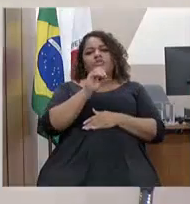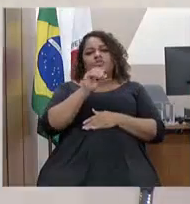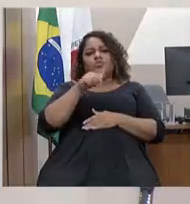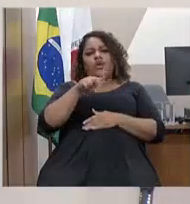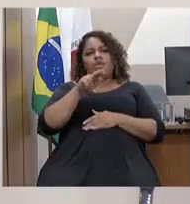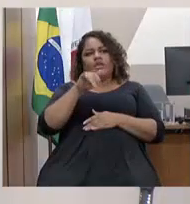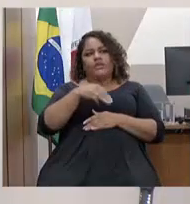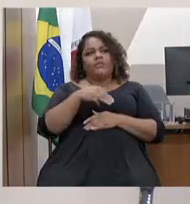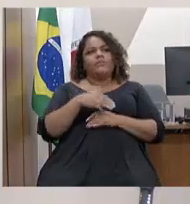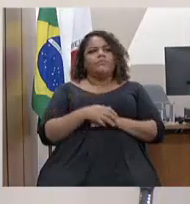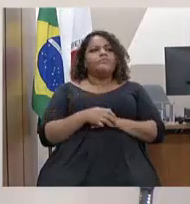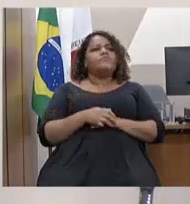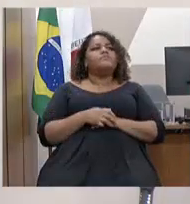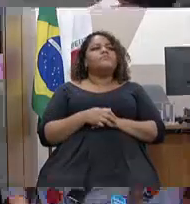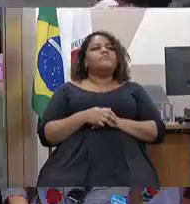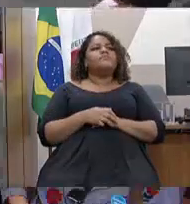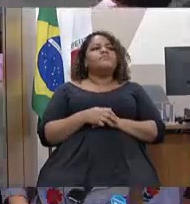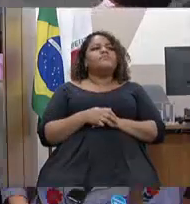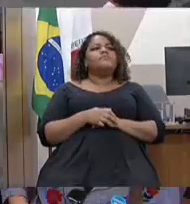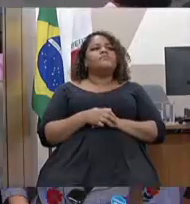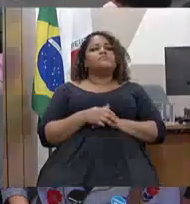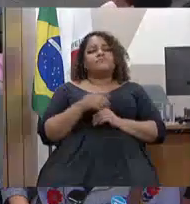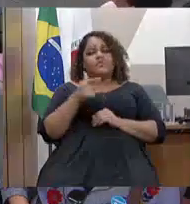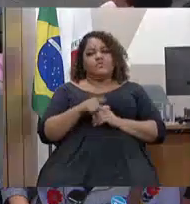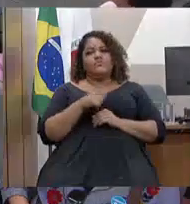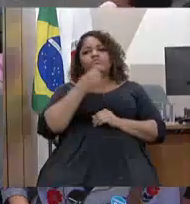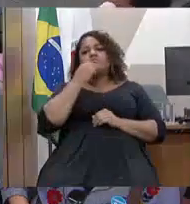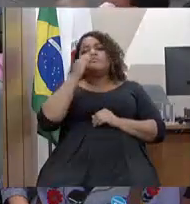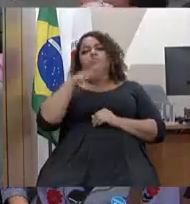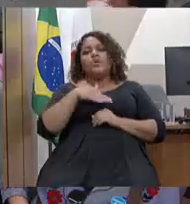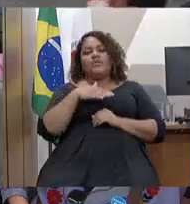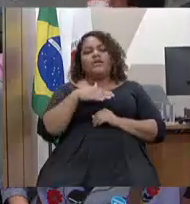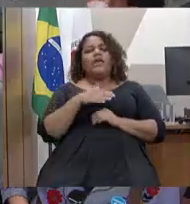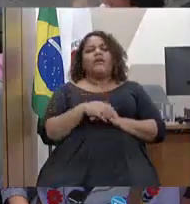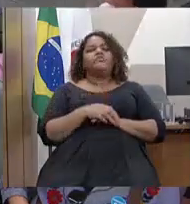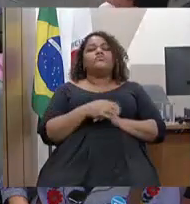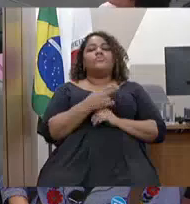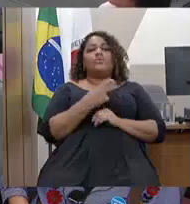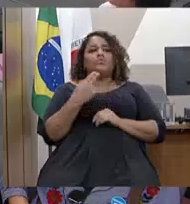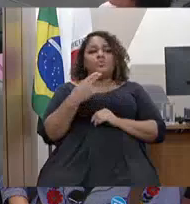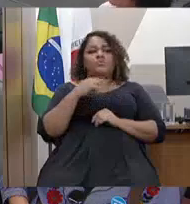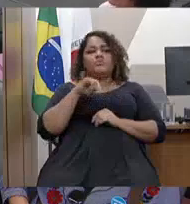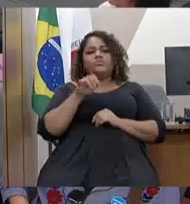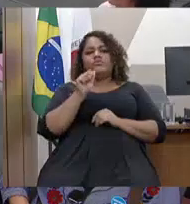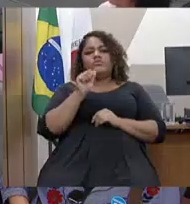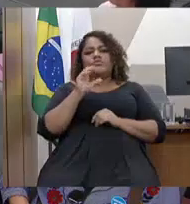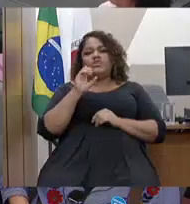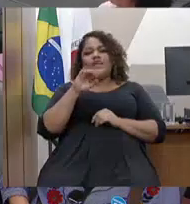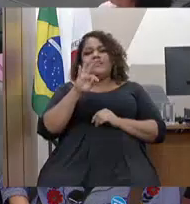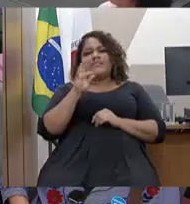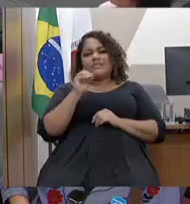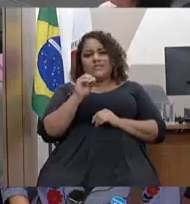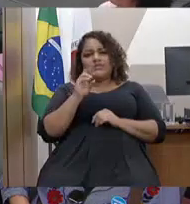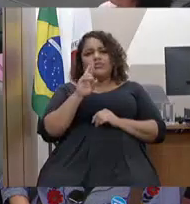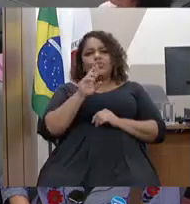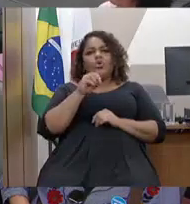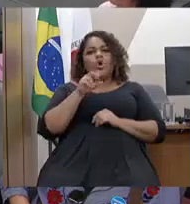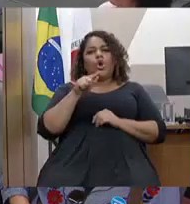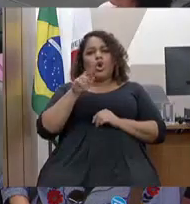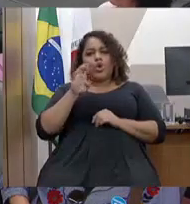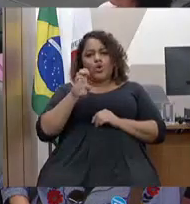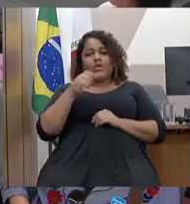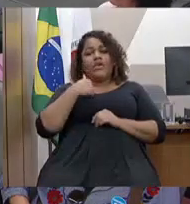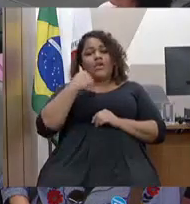o nosso companheiro uma boa tarde a todos meu nome é Jacinto Roque eu sou do Vale do